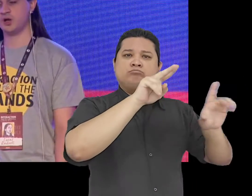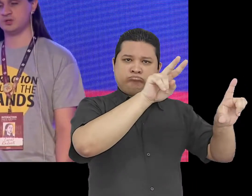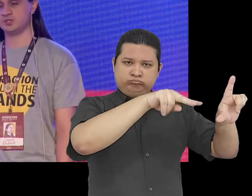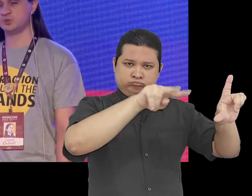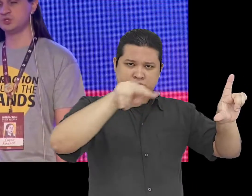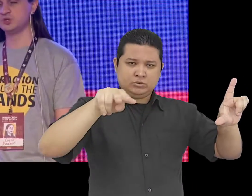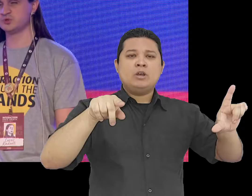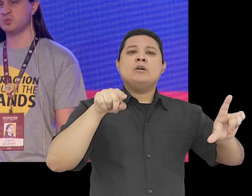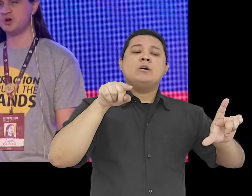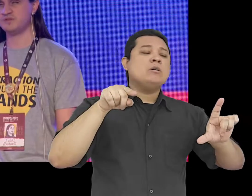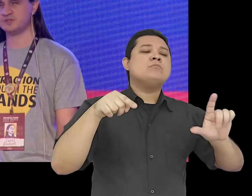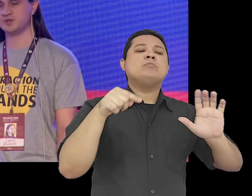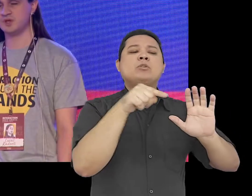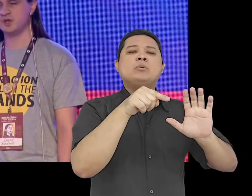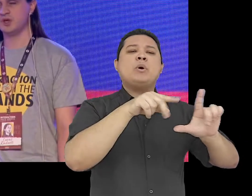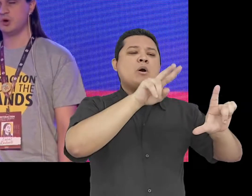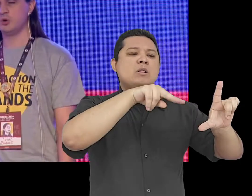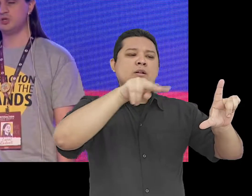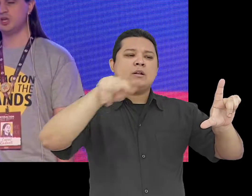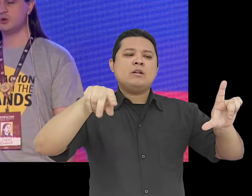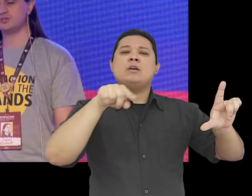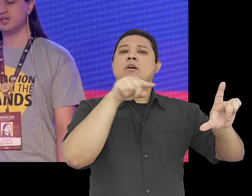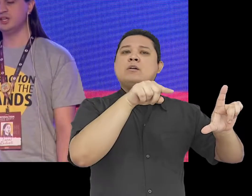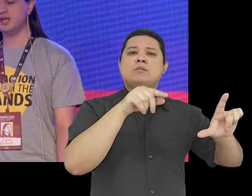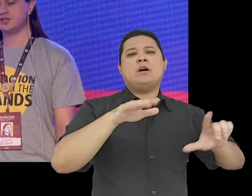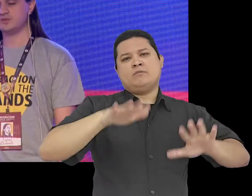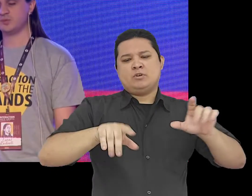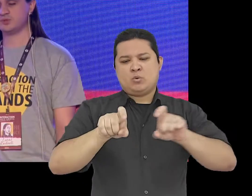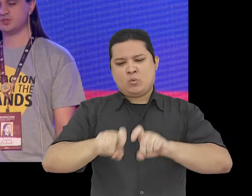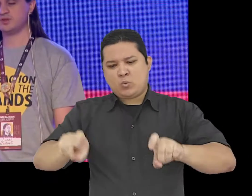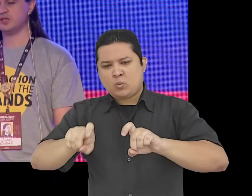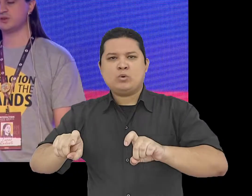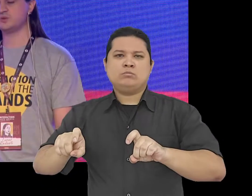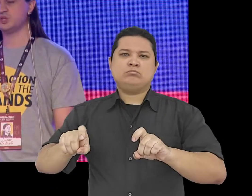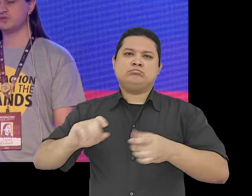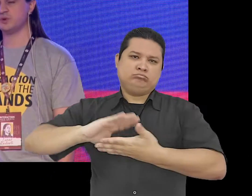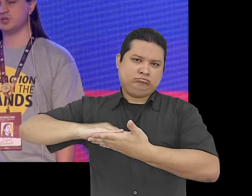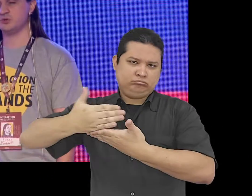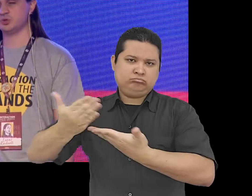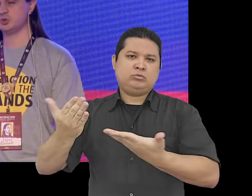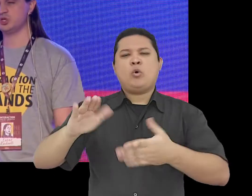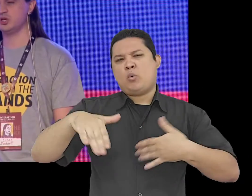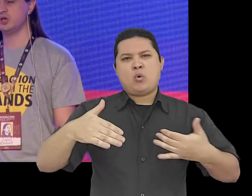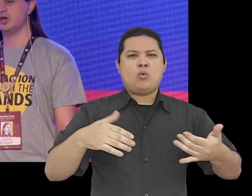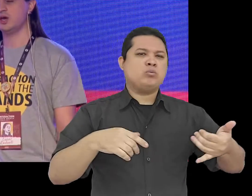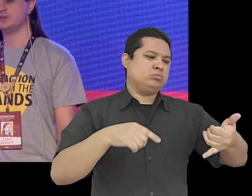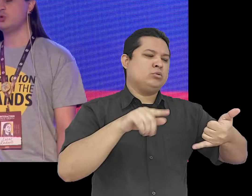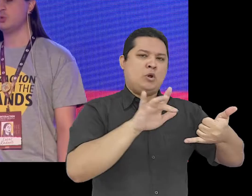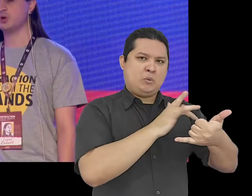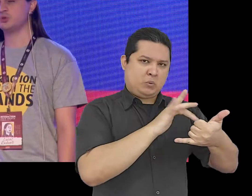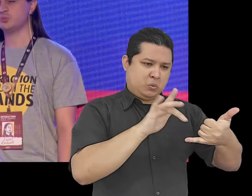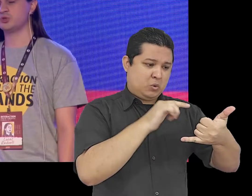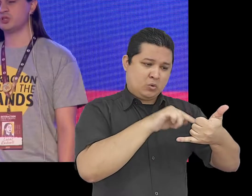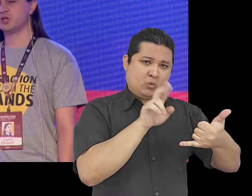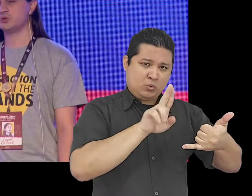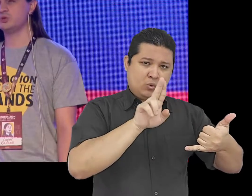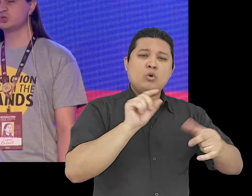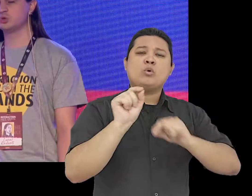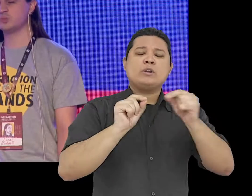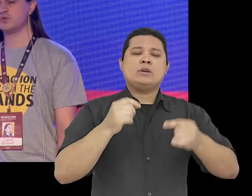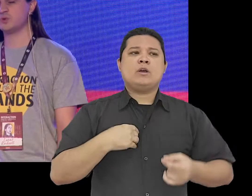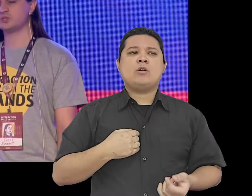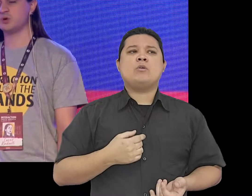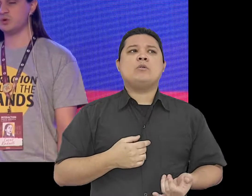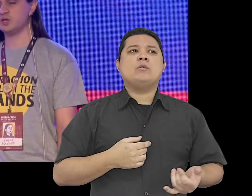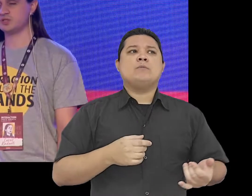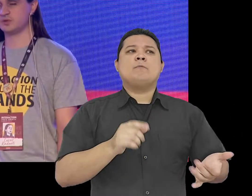ou para dispositivos móveis, onde ele consegue ler as informações da tela e transmitir em forma de áudio. Então, a gente dá um comando por teclado,